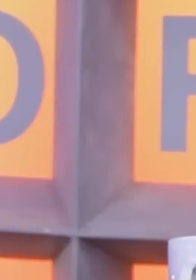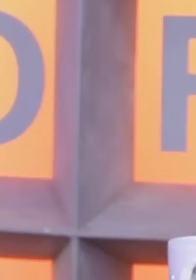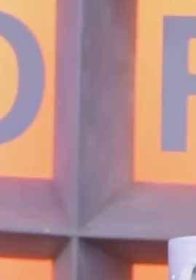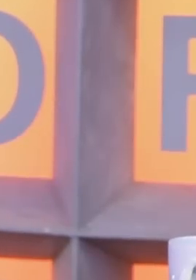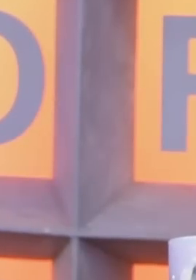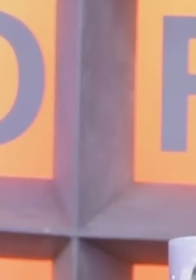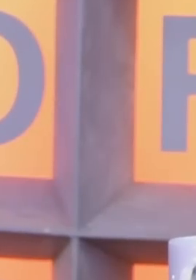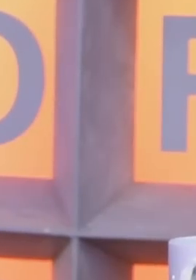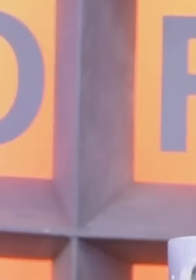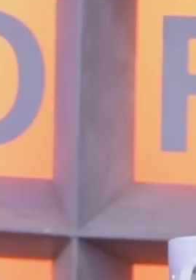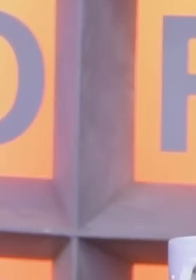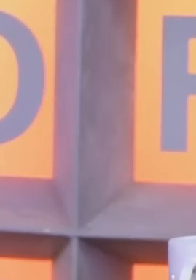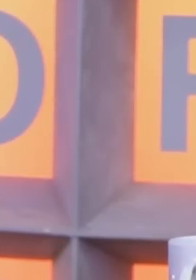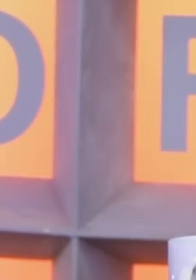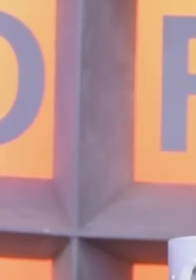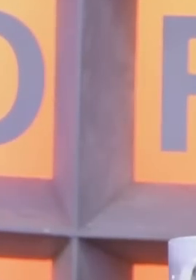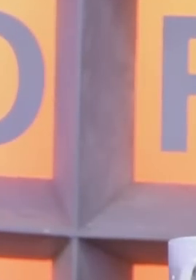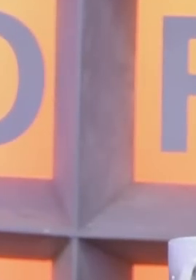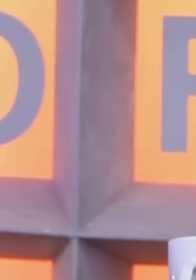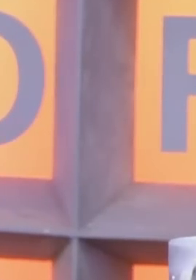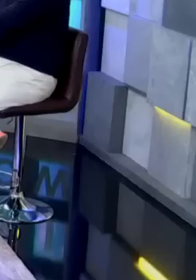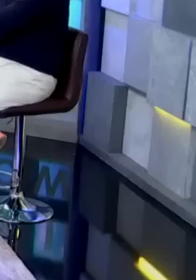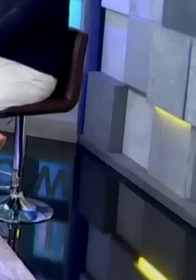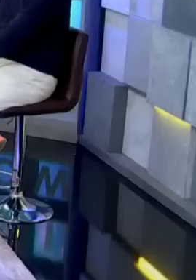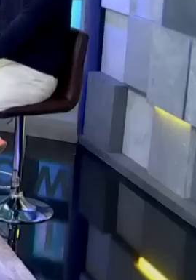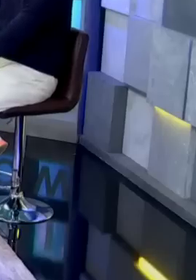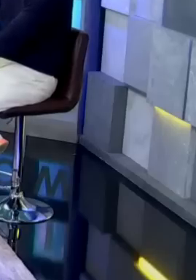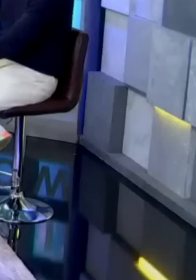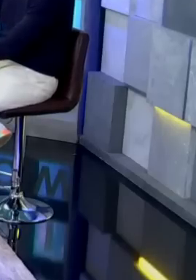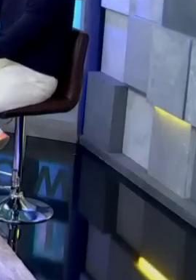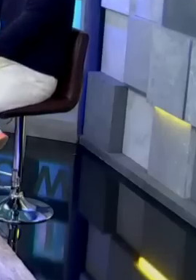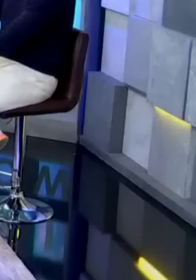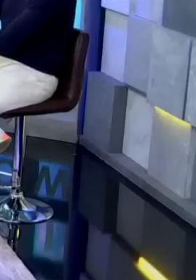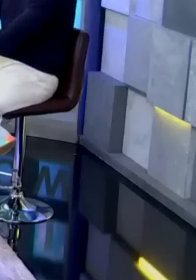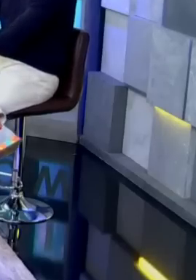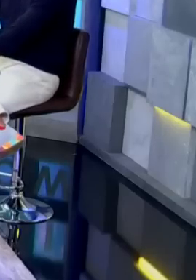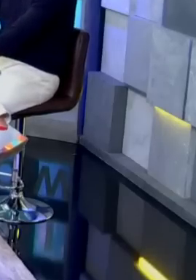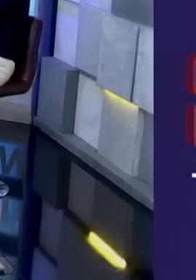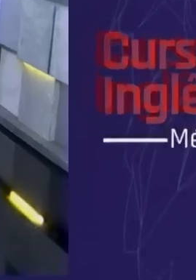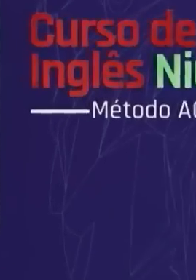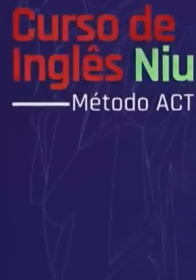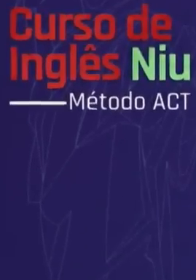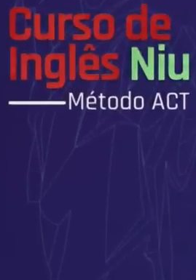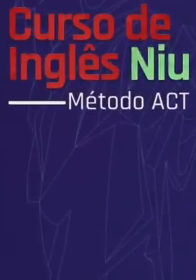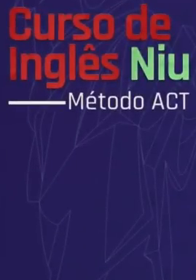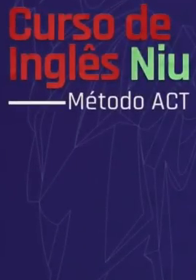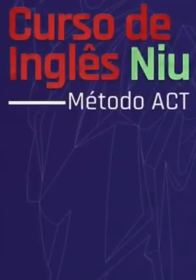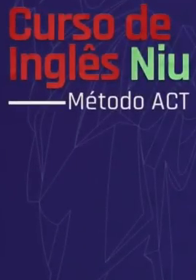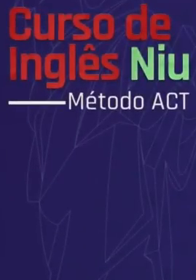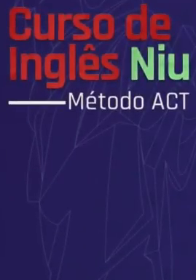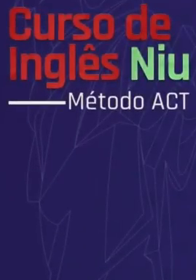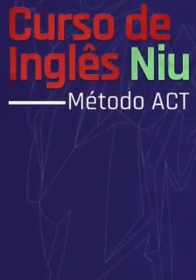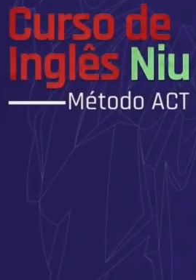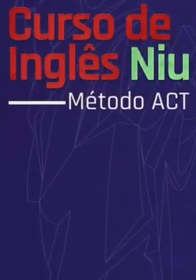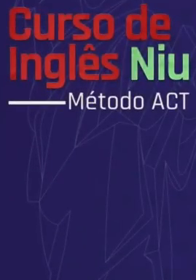olhar Qualquer pessoa que é presa que está sobre ali a ordem do Estado ela não pode Enfim passar por maus tratos e tal e o Ministério do